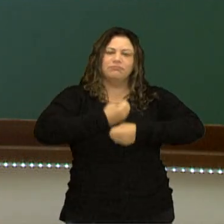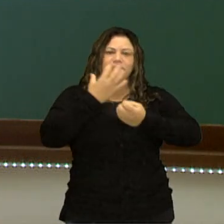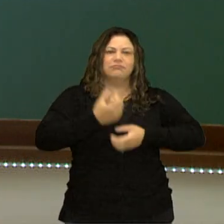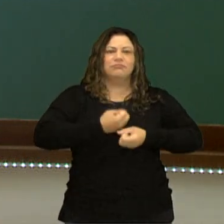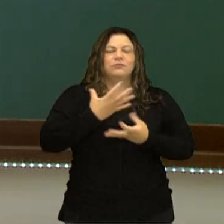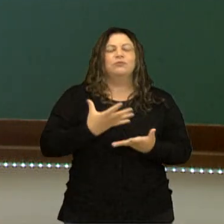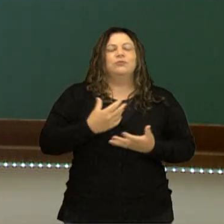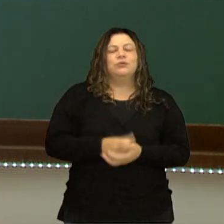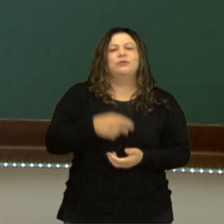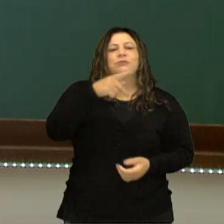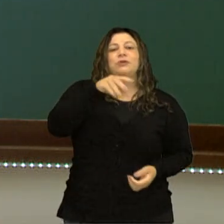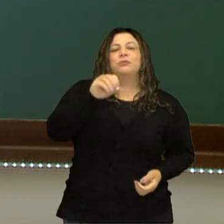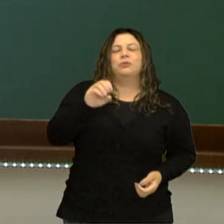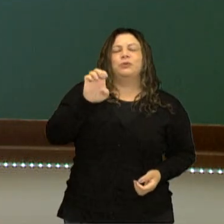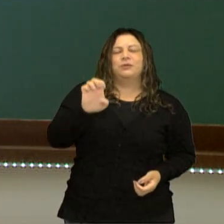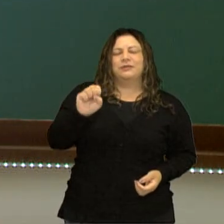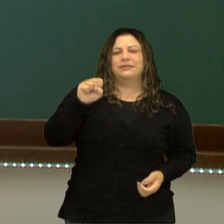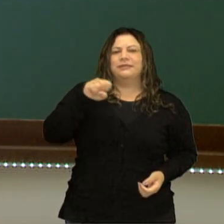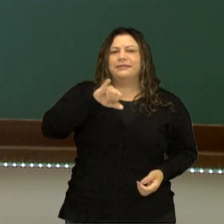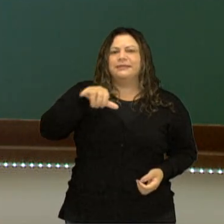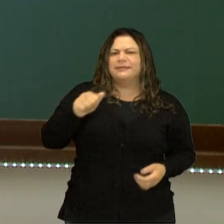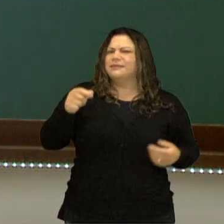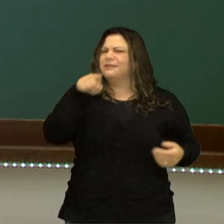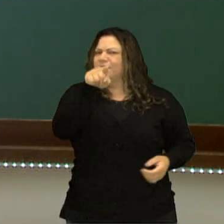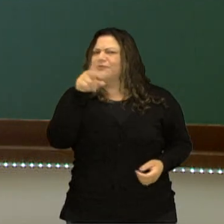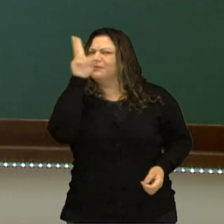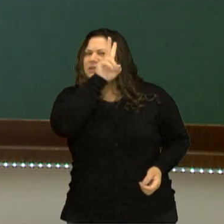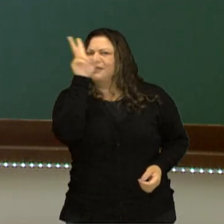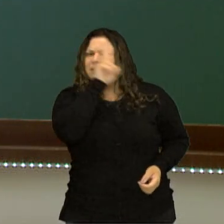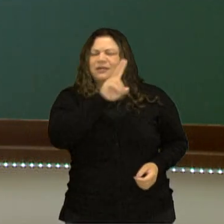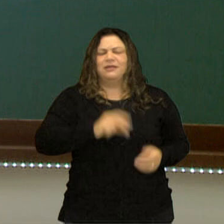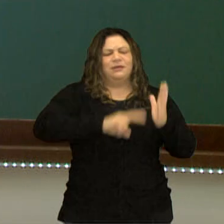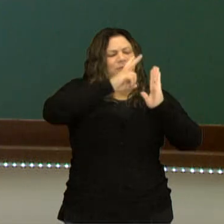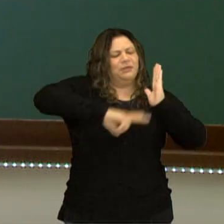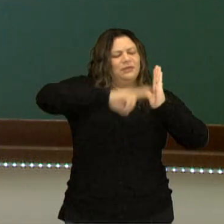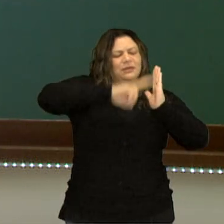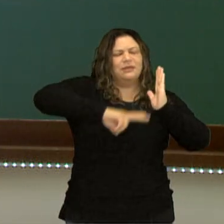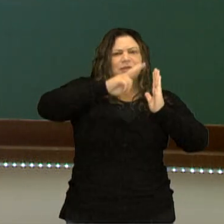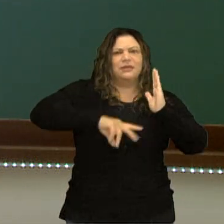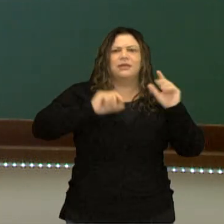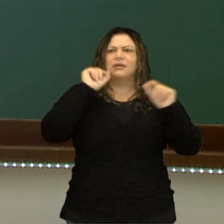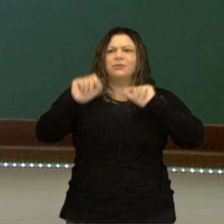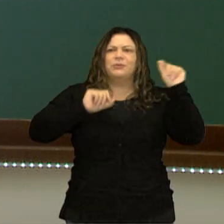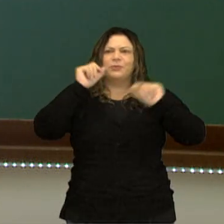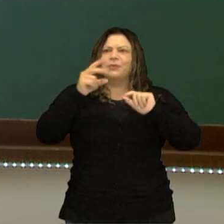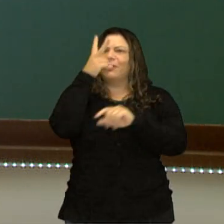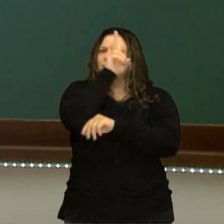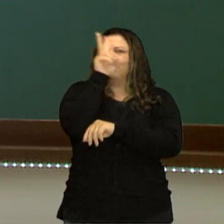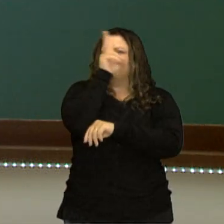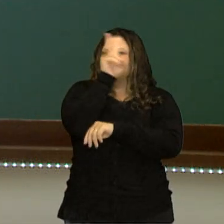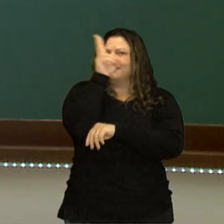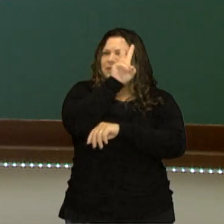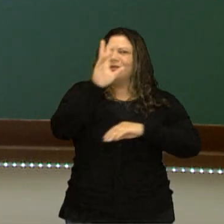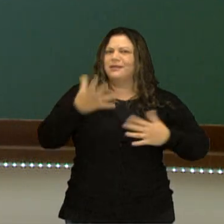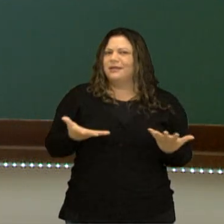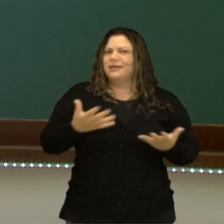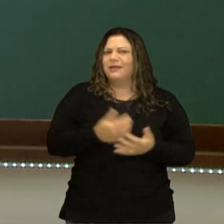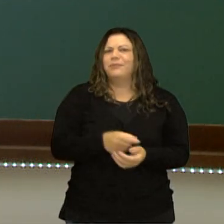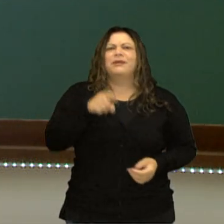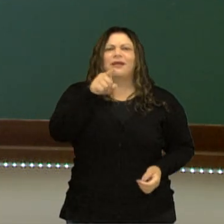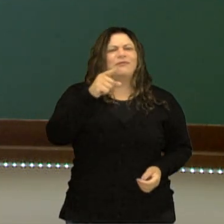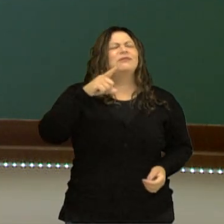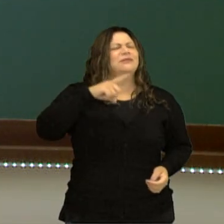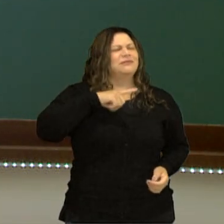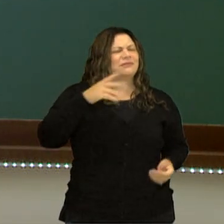o quê? Você lembra de algum poema que já leu? Qual? Você se recorda? Você já tem 9 anos